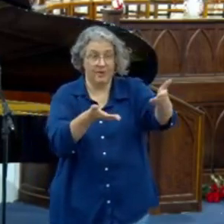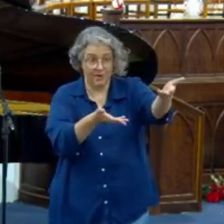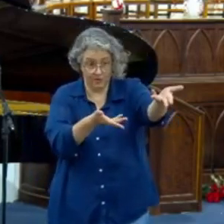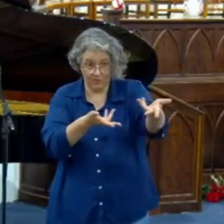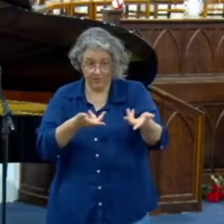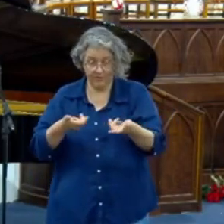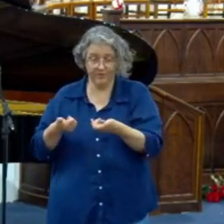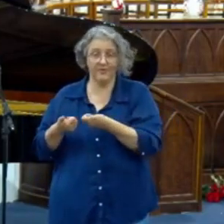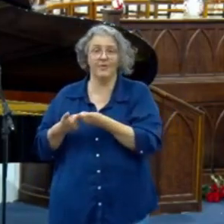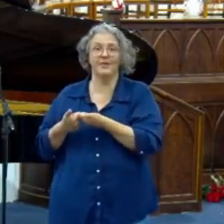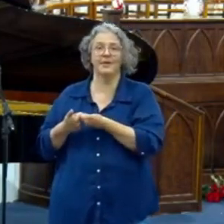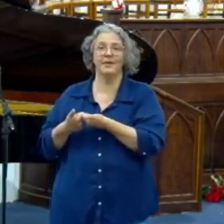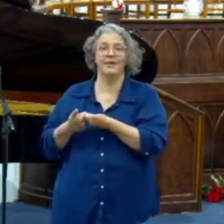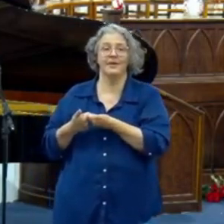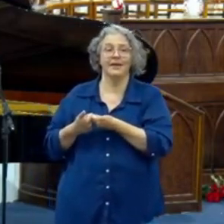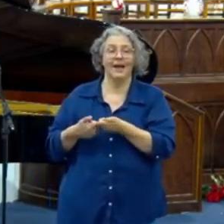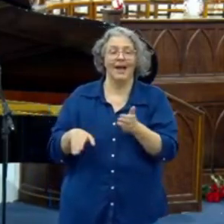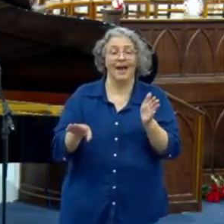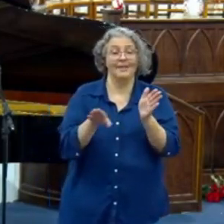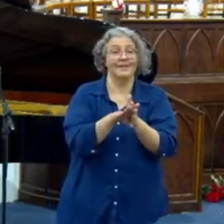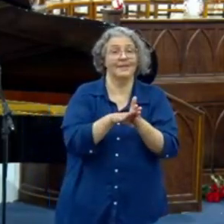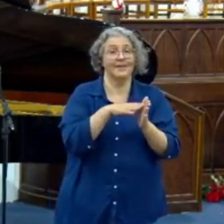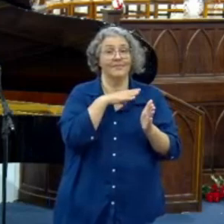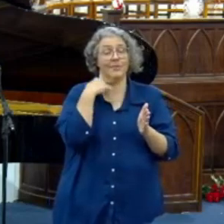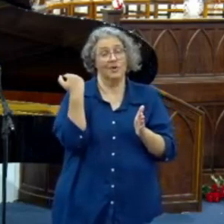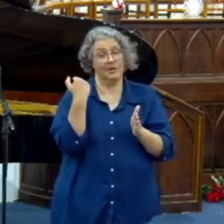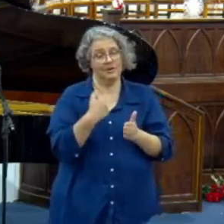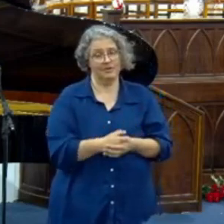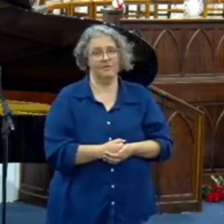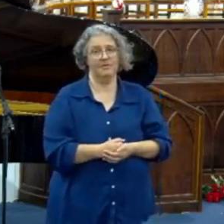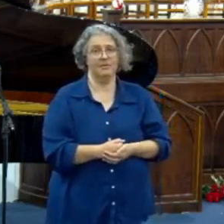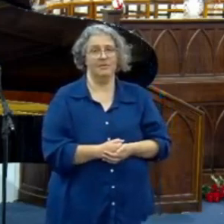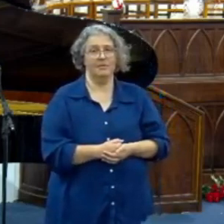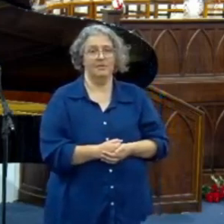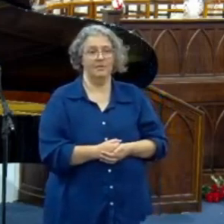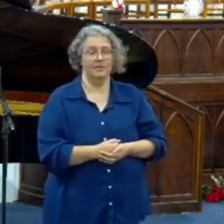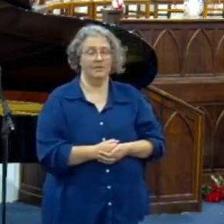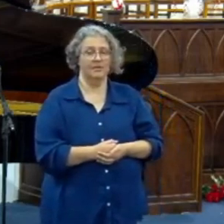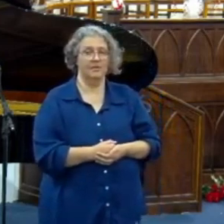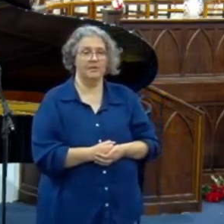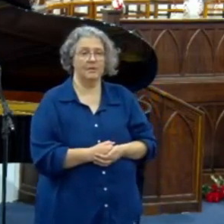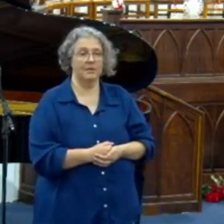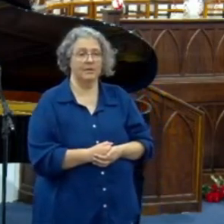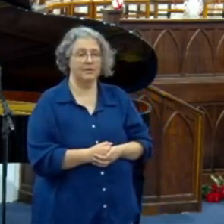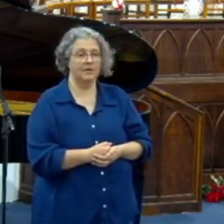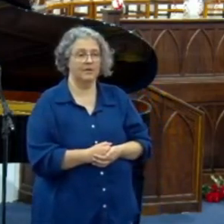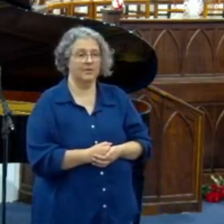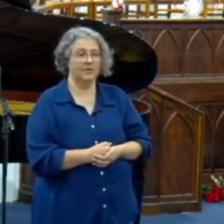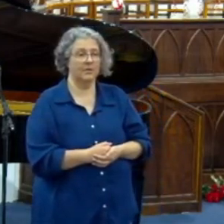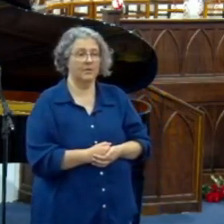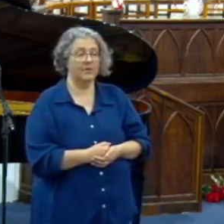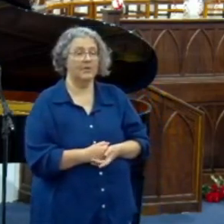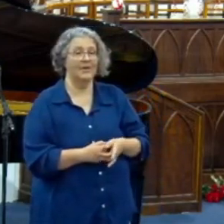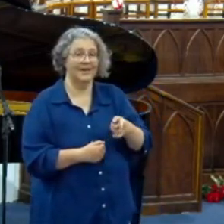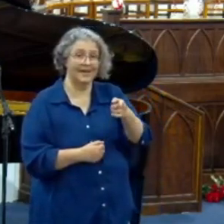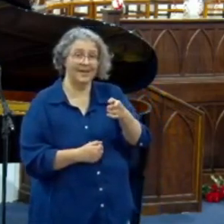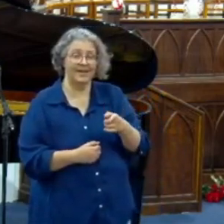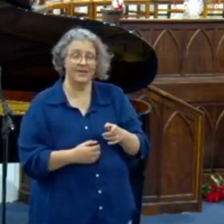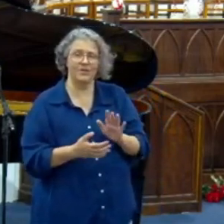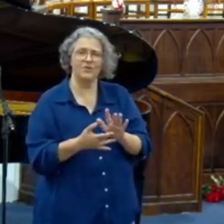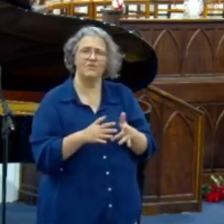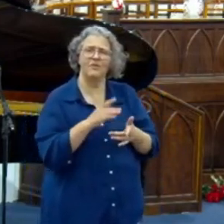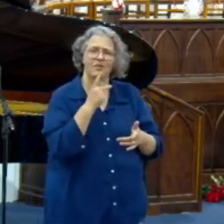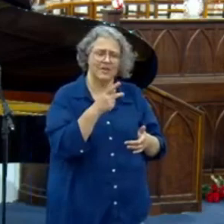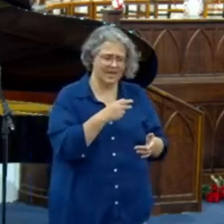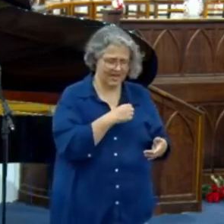vir até para morrer. Cristo não escondeu dos seus discípulos, ele disse, eu estou sendo